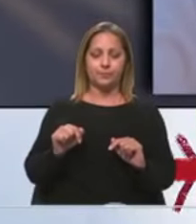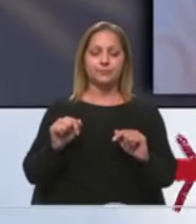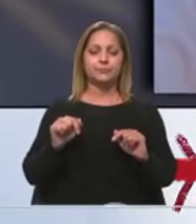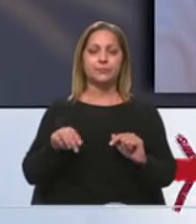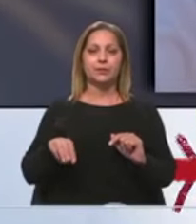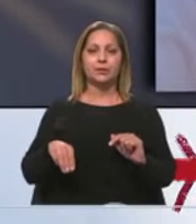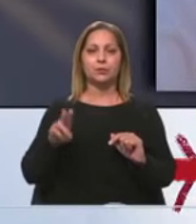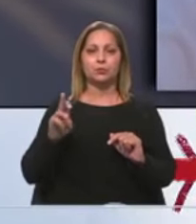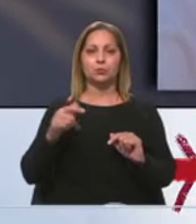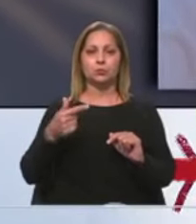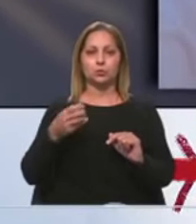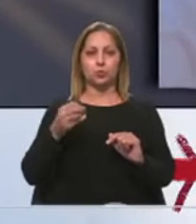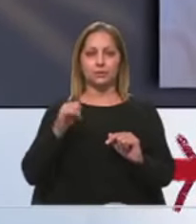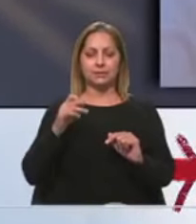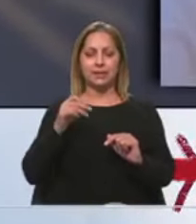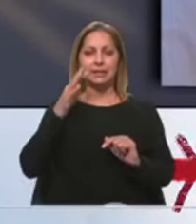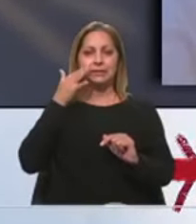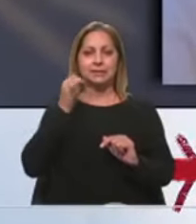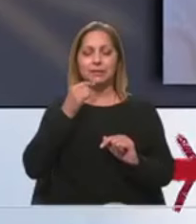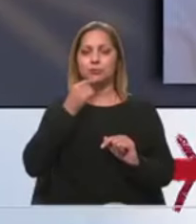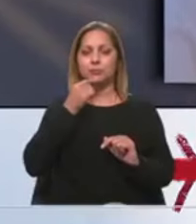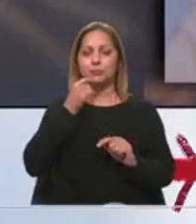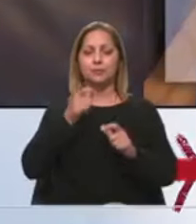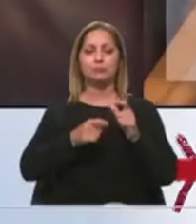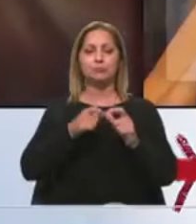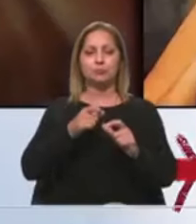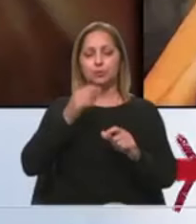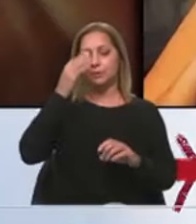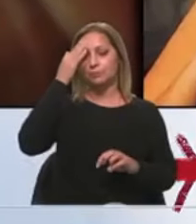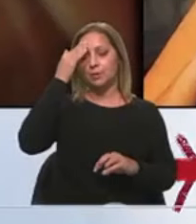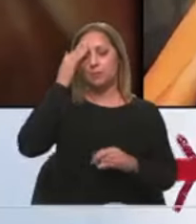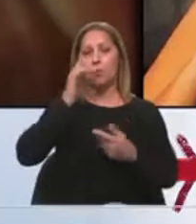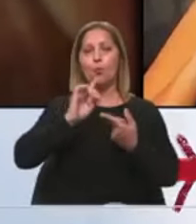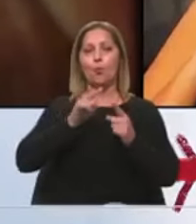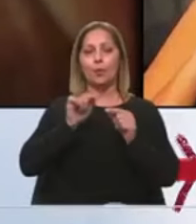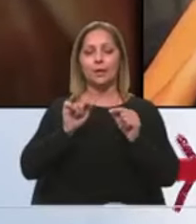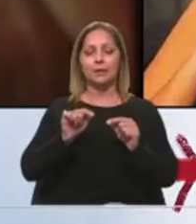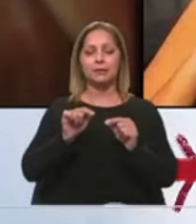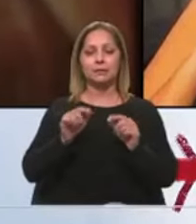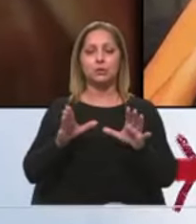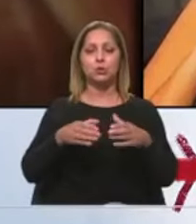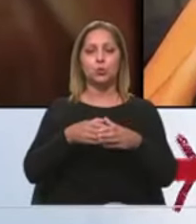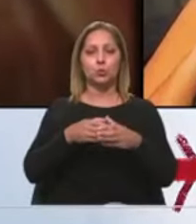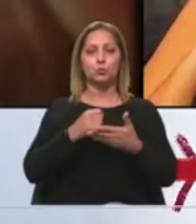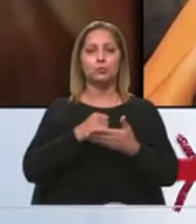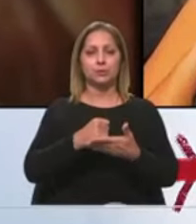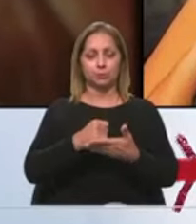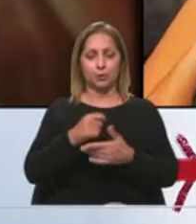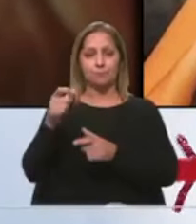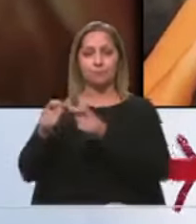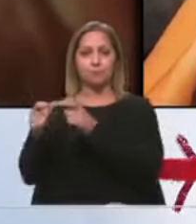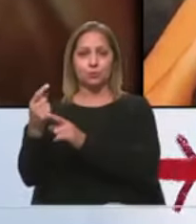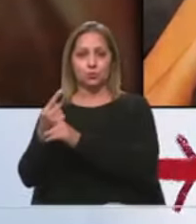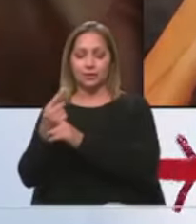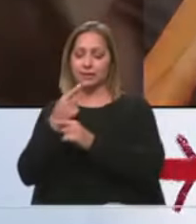na mortos nós tentamos então perceber o que é que as pessoas pensam em relação a este grupo de apoio e várias pessoas disseram-nos